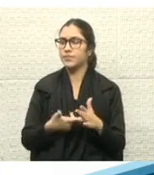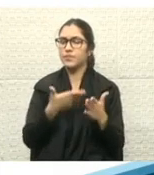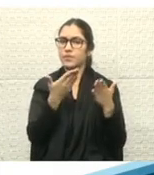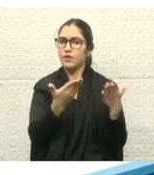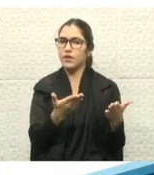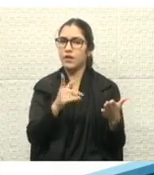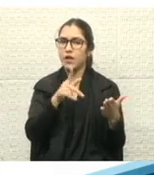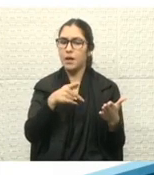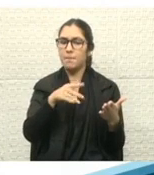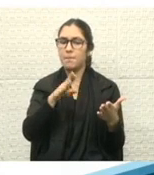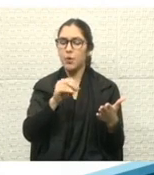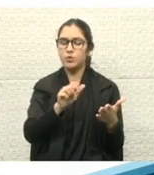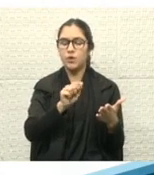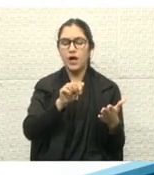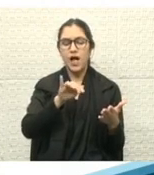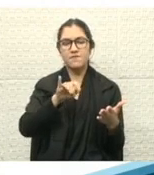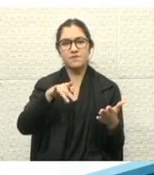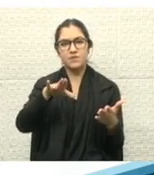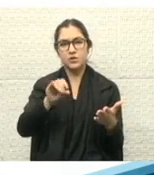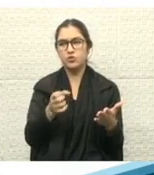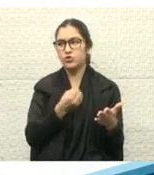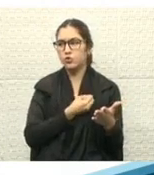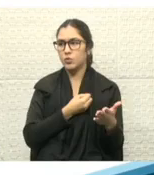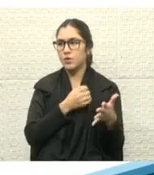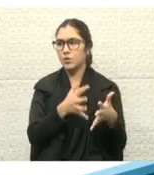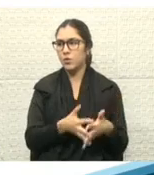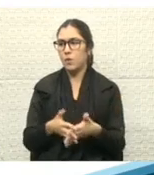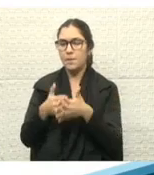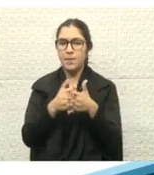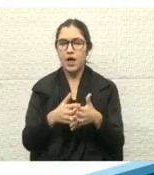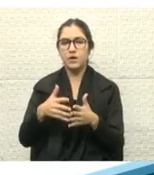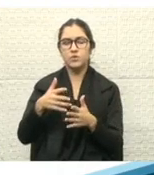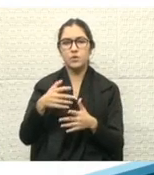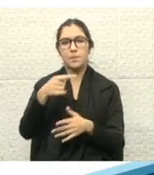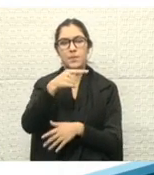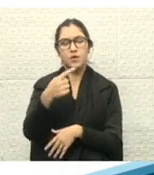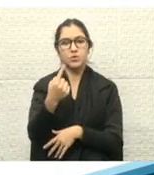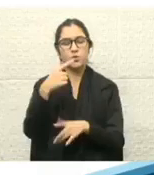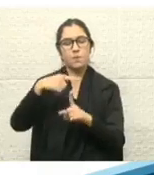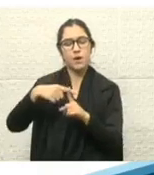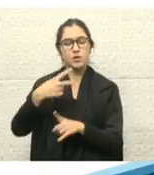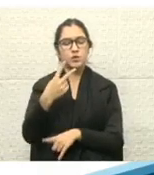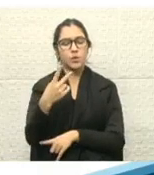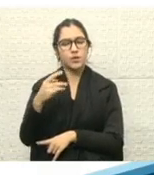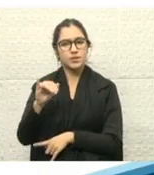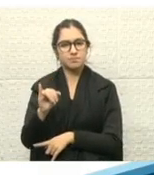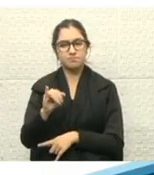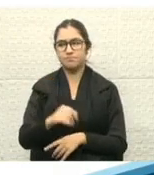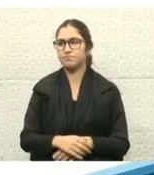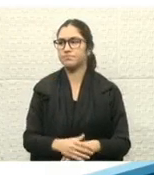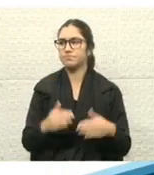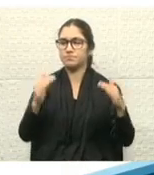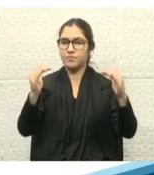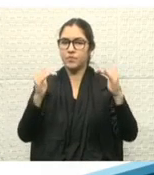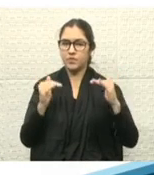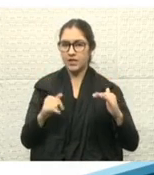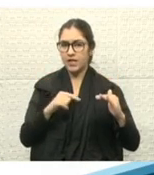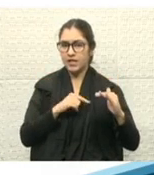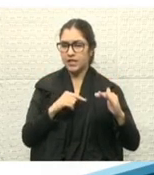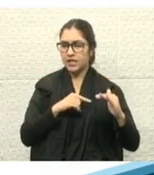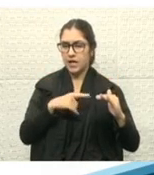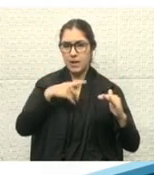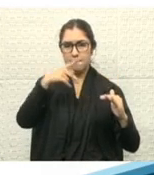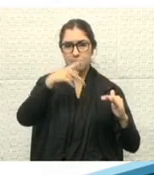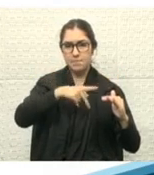ponto ele é um ponto afixo do número complexo menos 1 mais 2i. Se eu tenho o